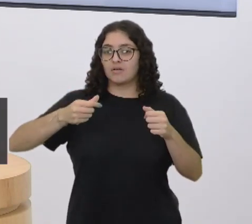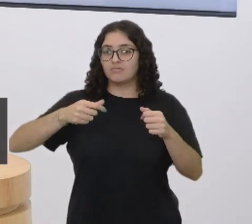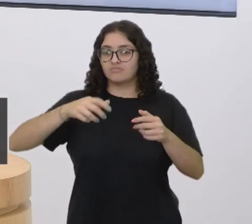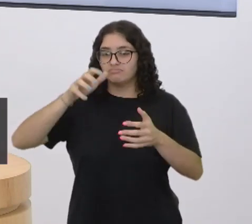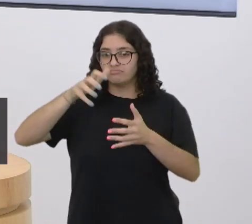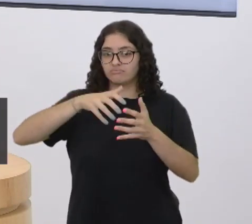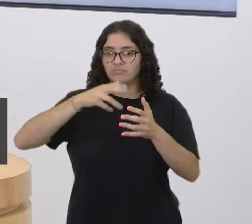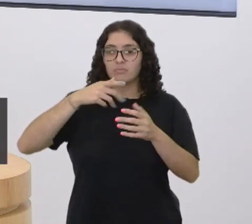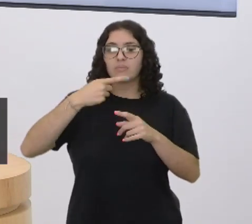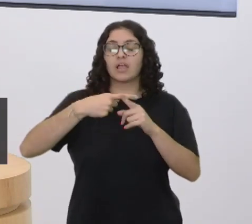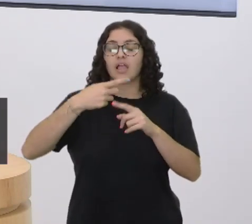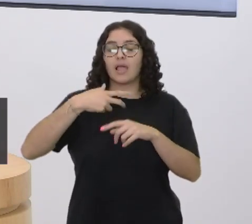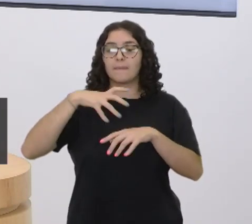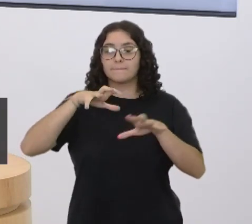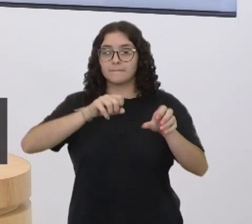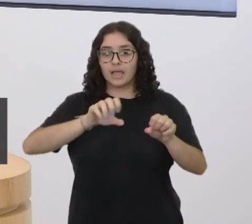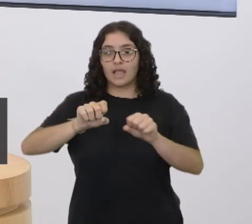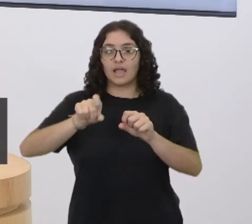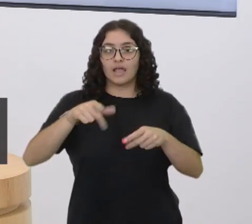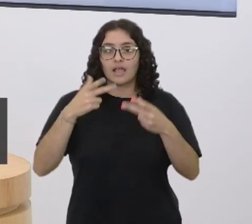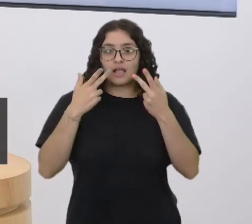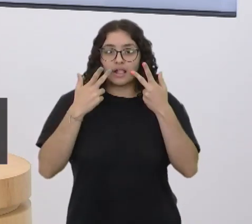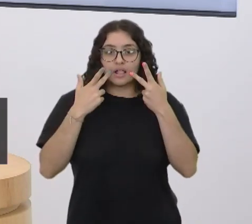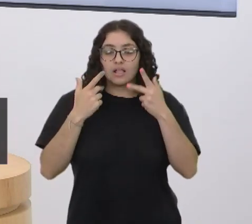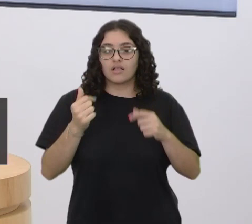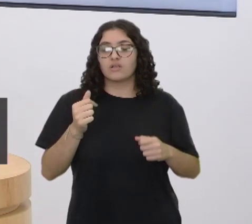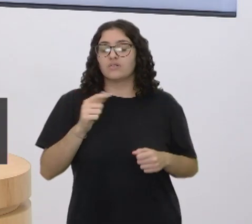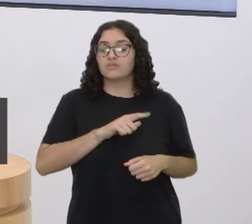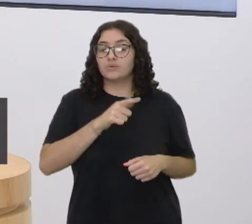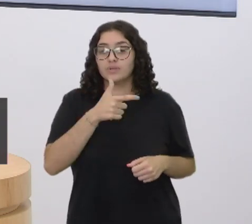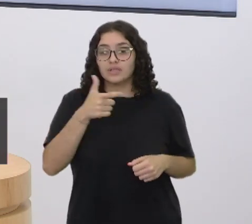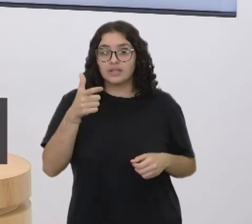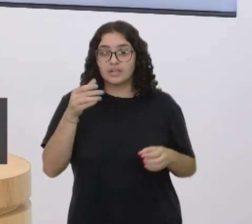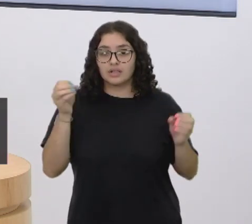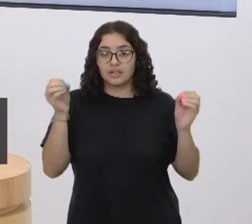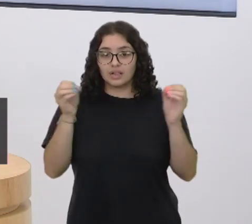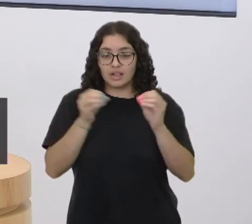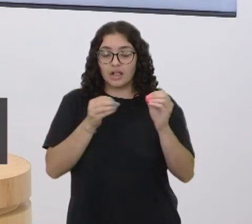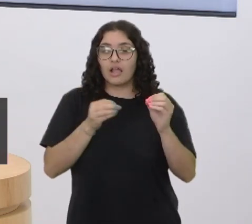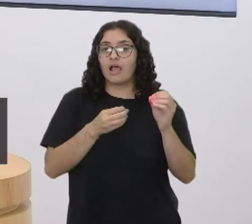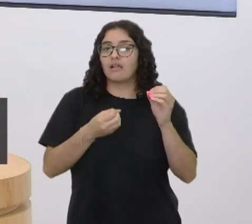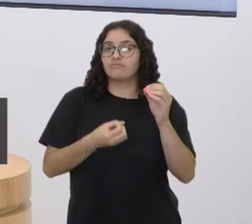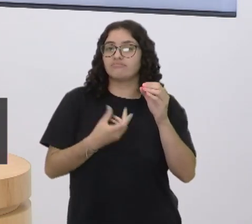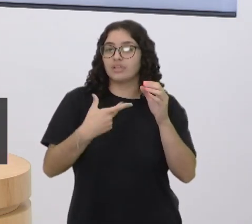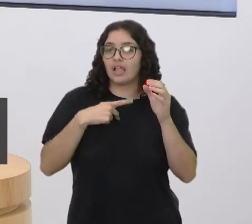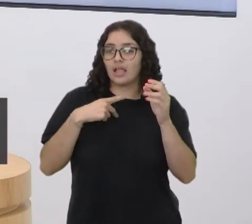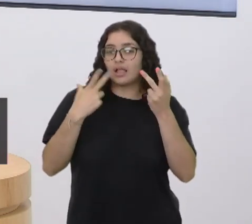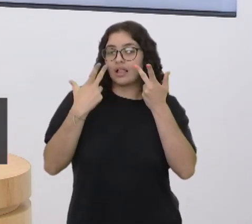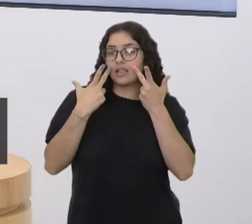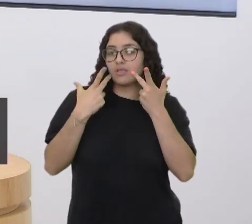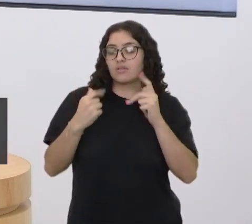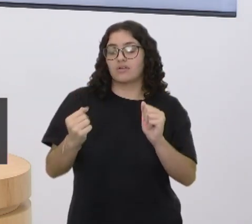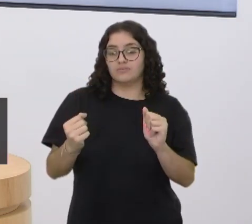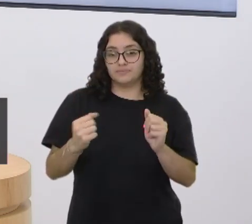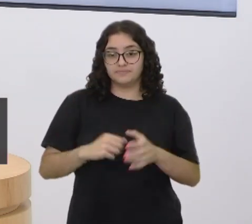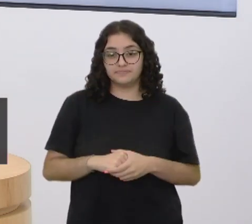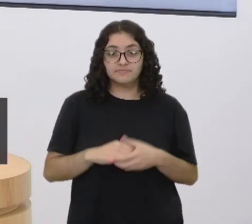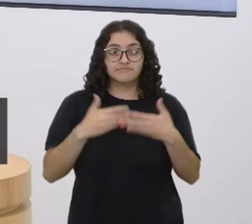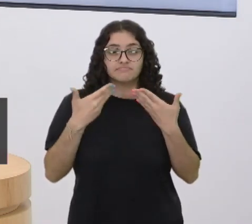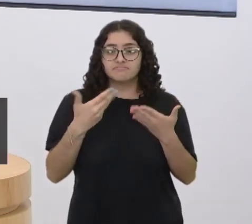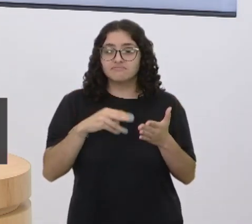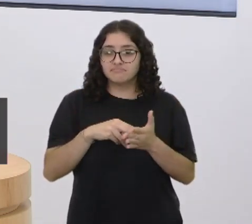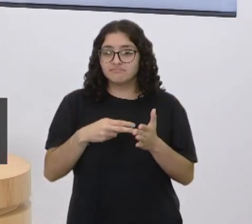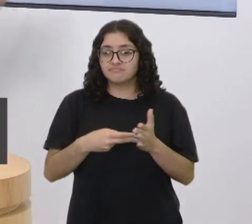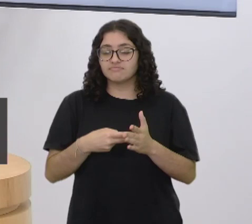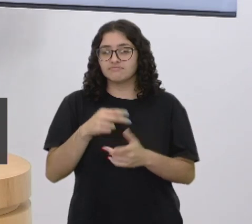Então, tudo isso é natural. Não existe nada que não tenha vindo, de alguma maneira, de uma origem natural. Mas isso não